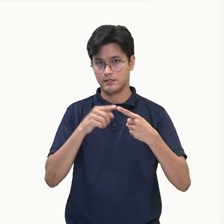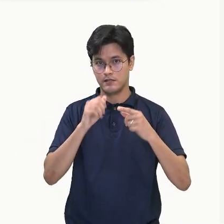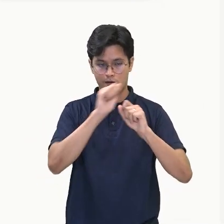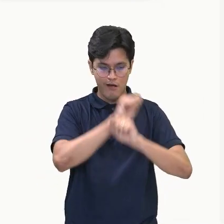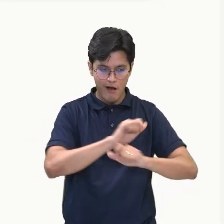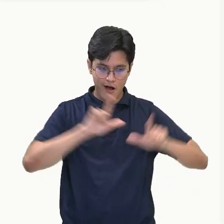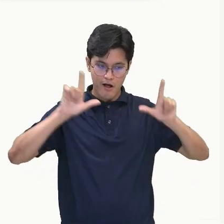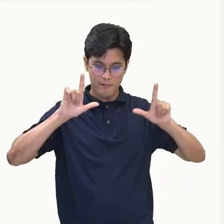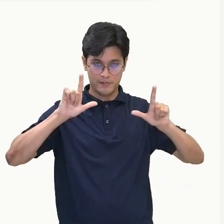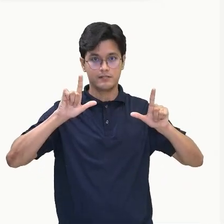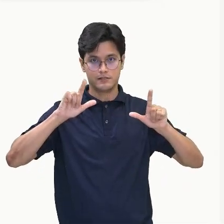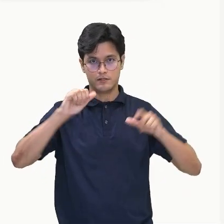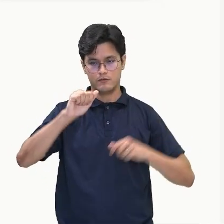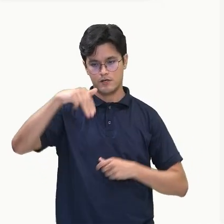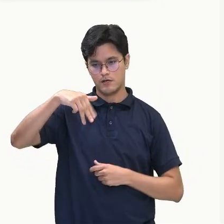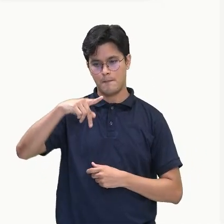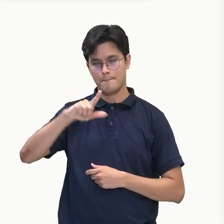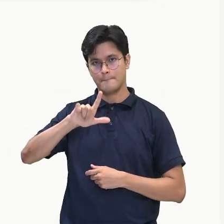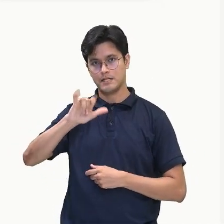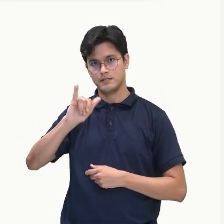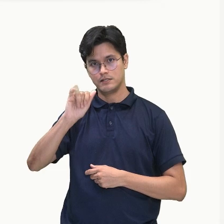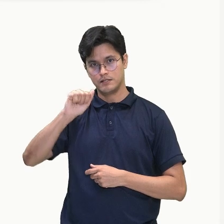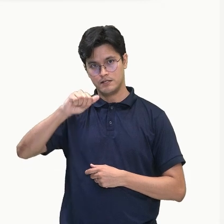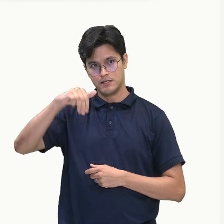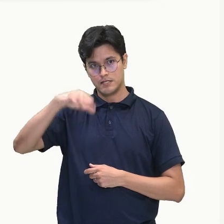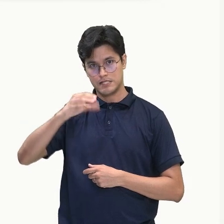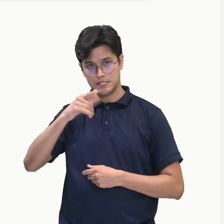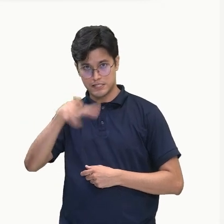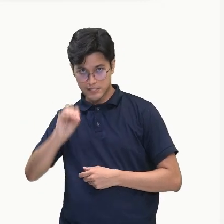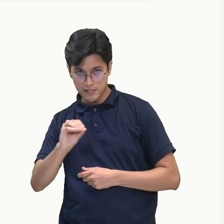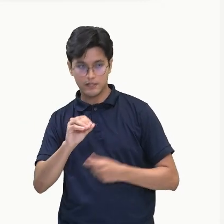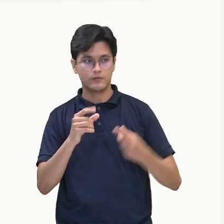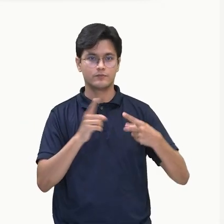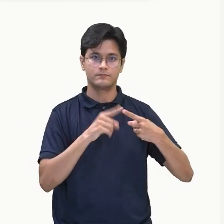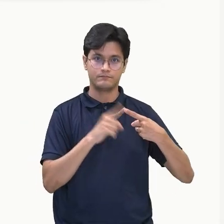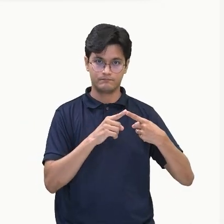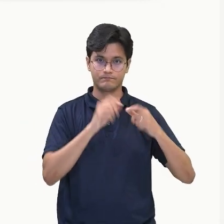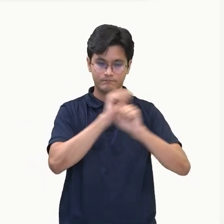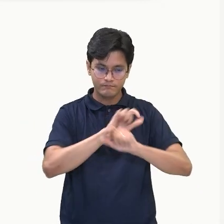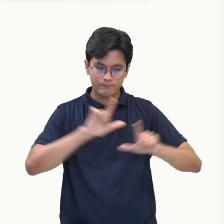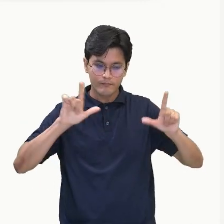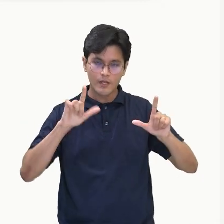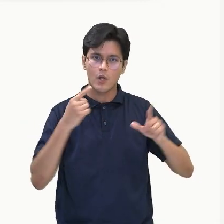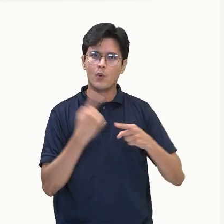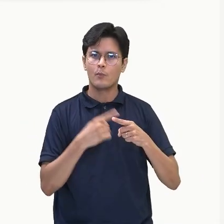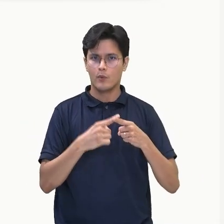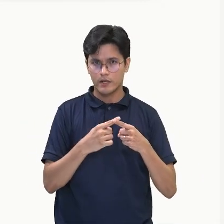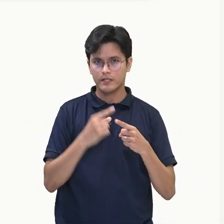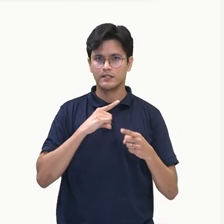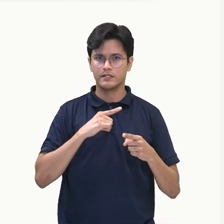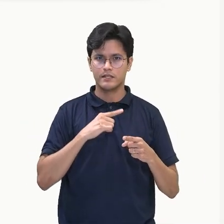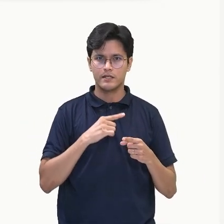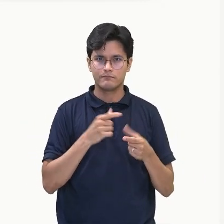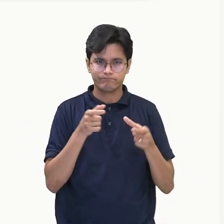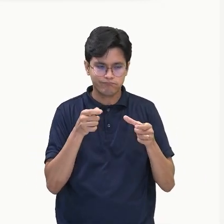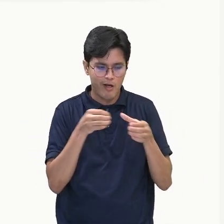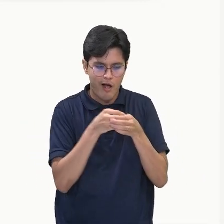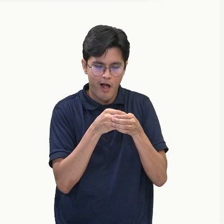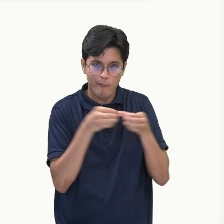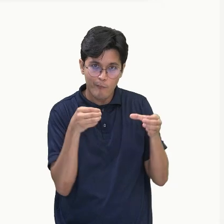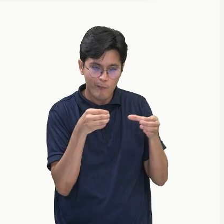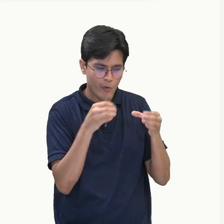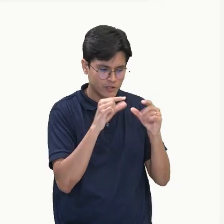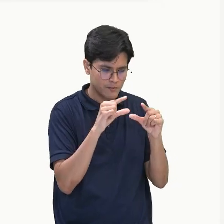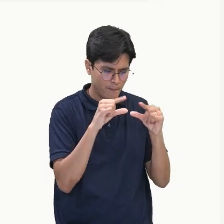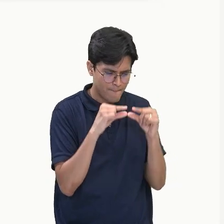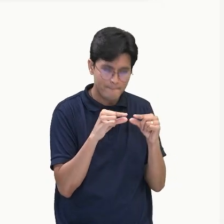vez que você está diante de uma amostra com unidades extremamente pequenas, então você vai precisar de uma lente